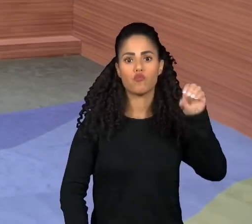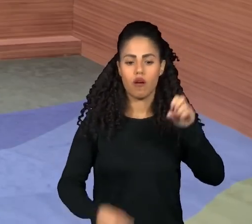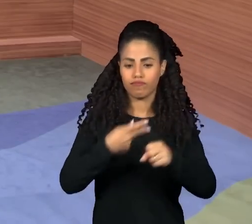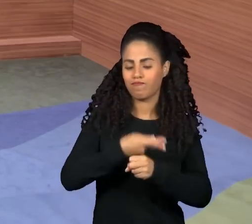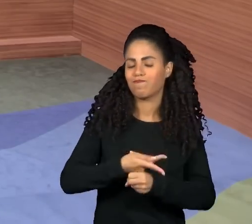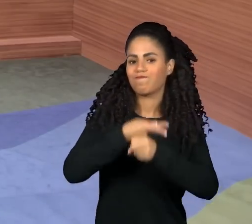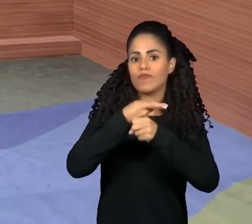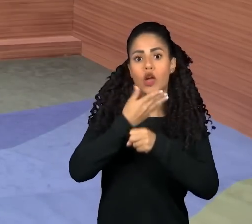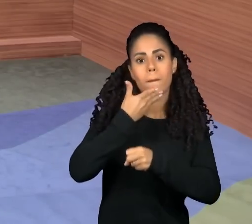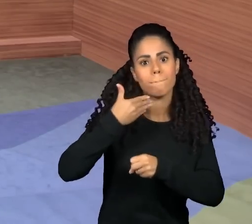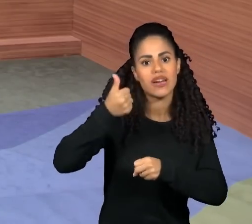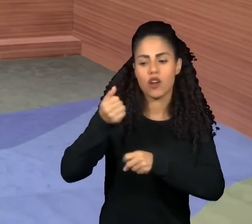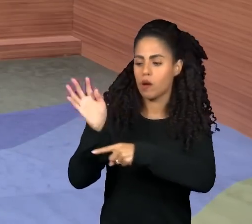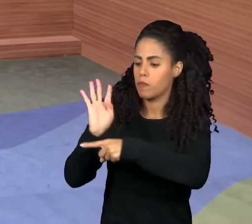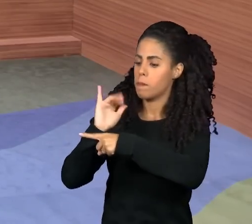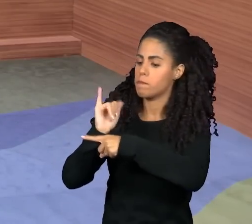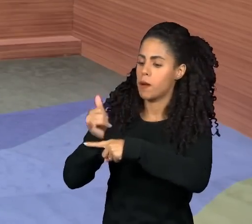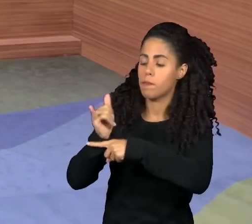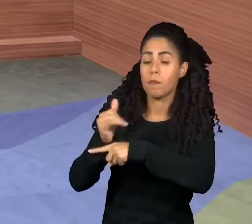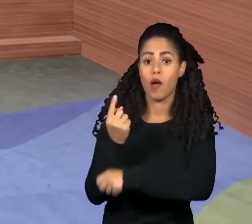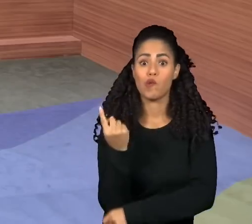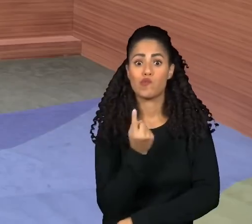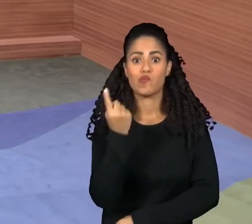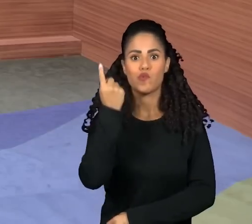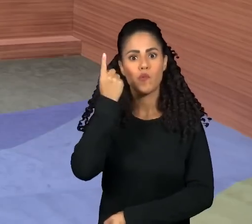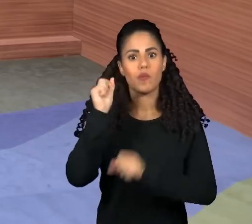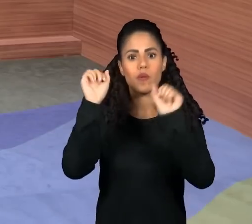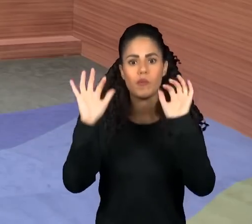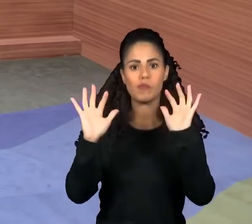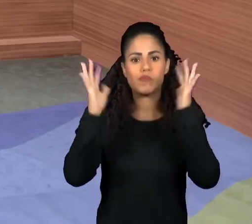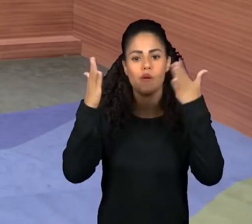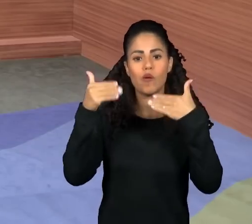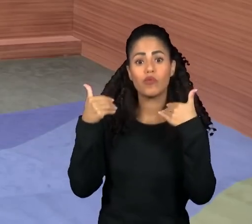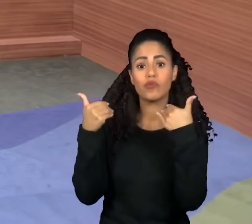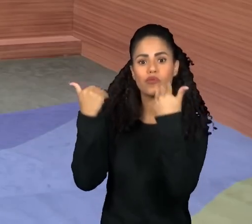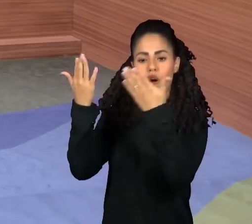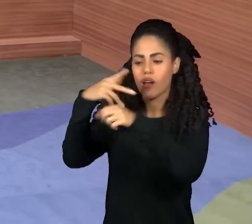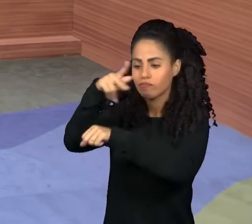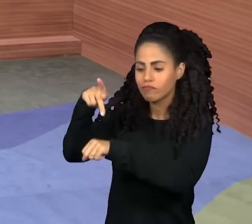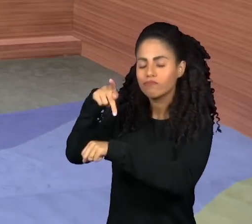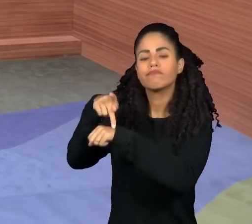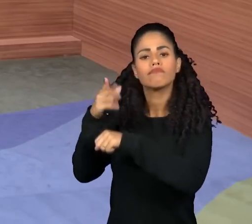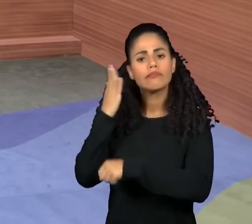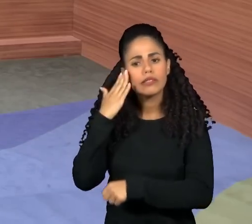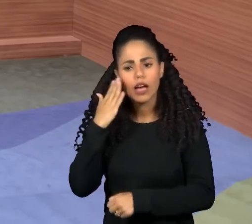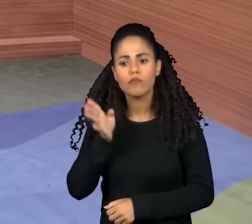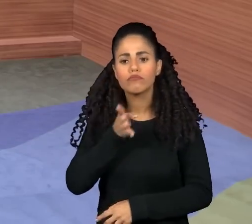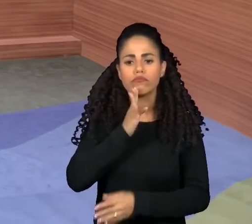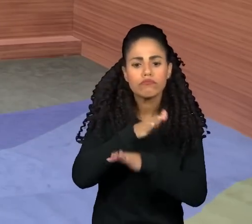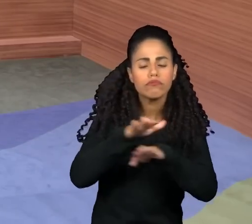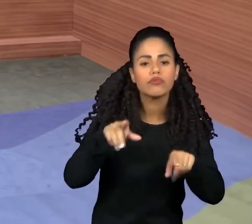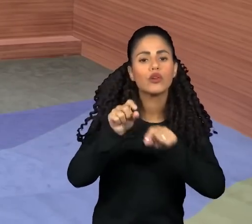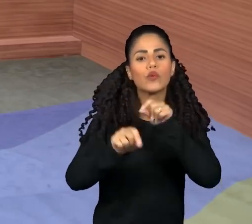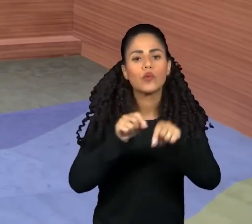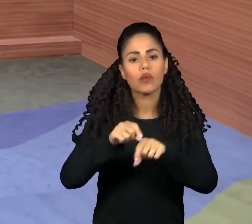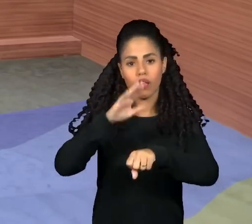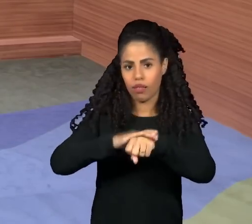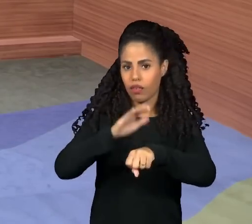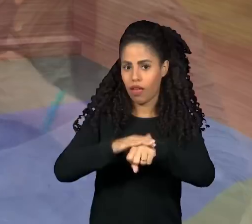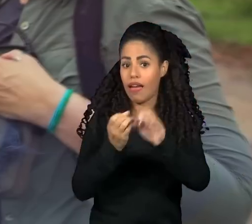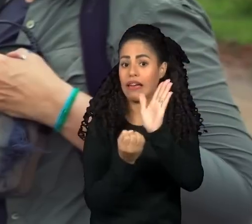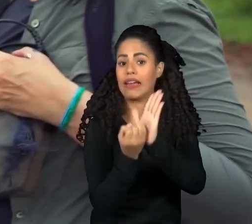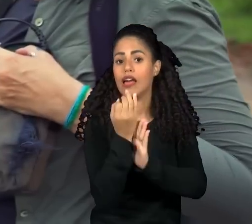melhor longa no Female Film Festival, festival internacional que reconhece produções realizadas por